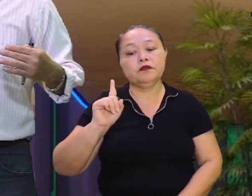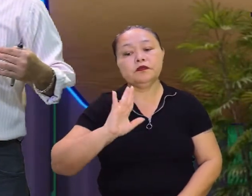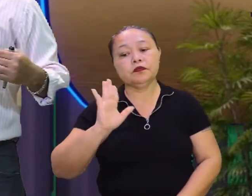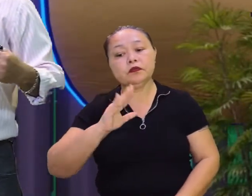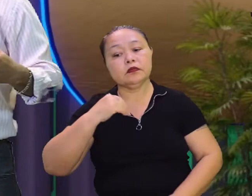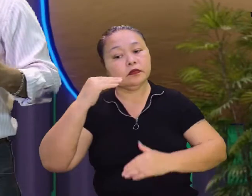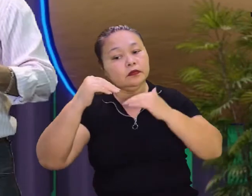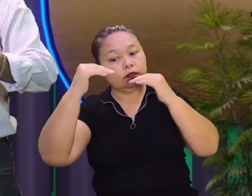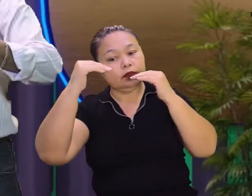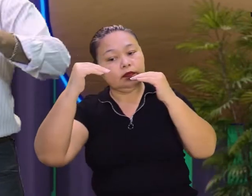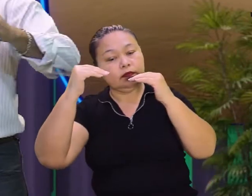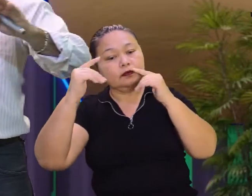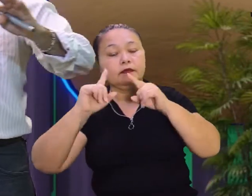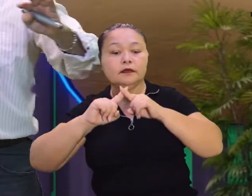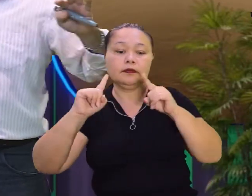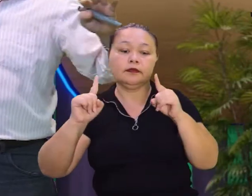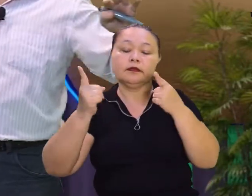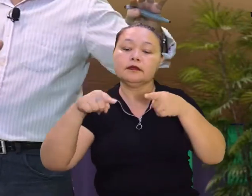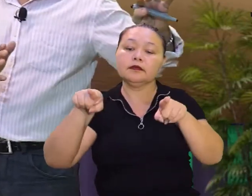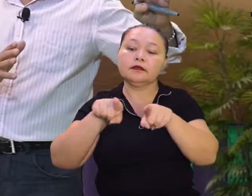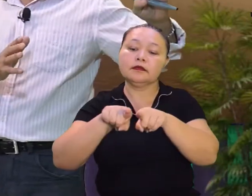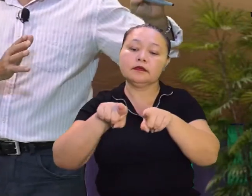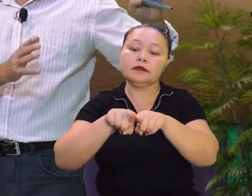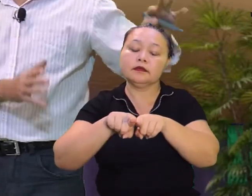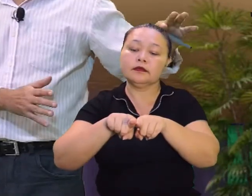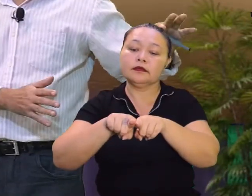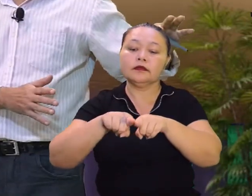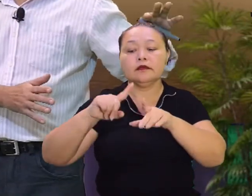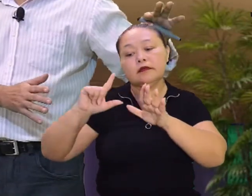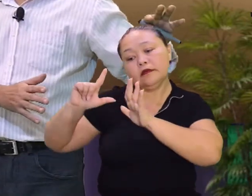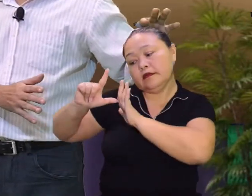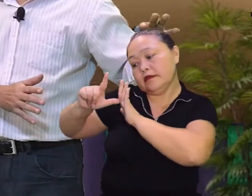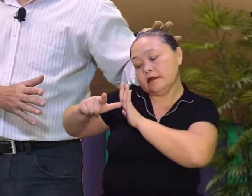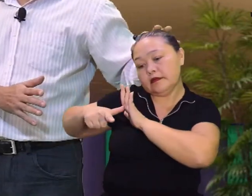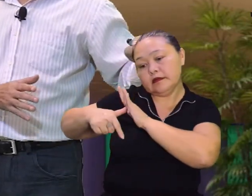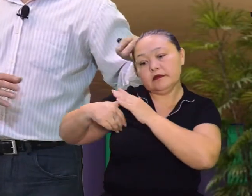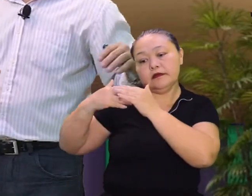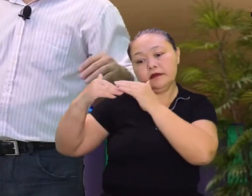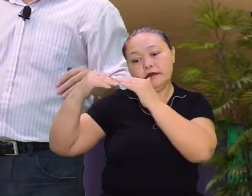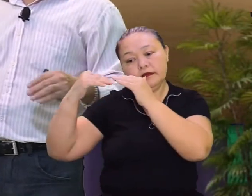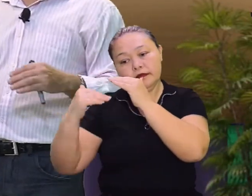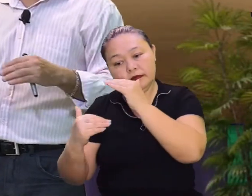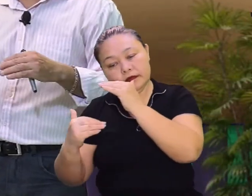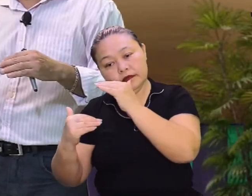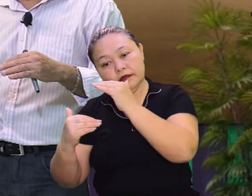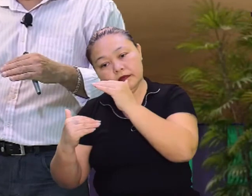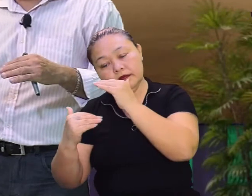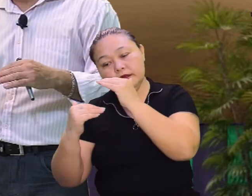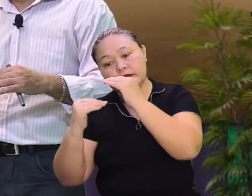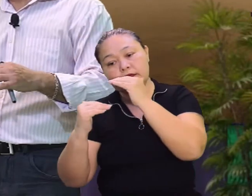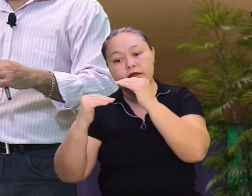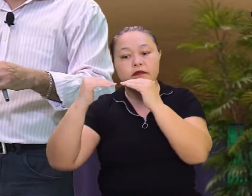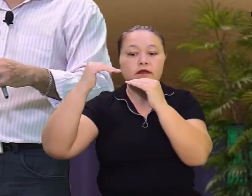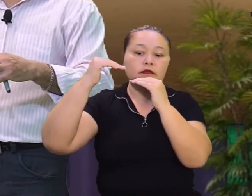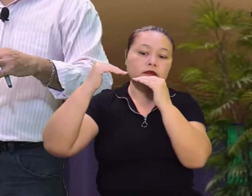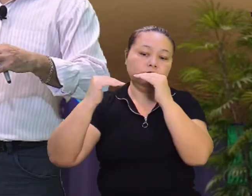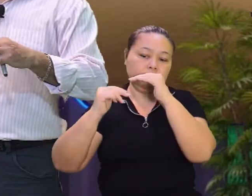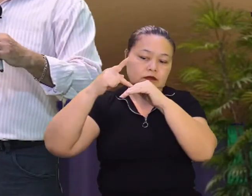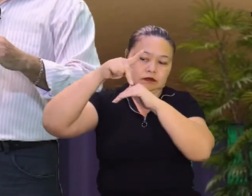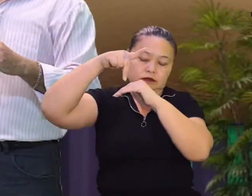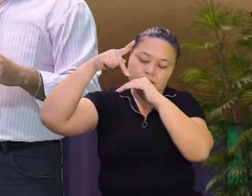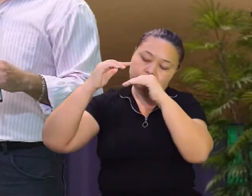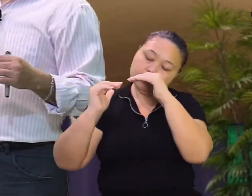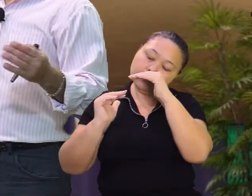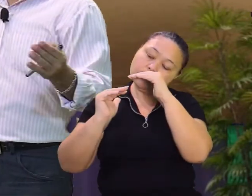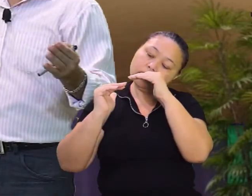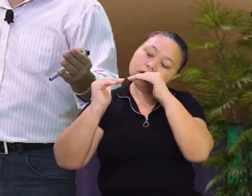nem desenvolvidos, mas também não são tão atrasados como subdesenvolvidos. Muito são bem. chamados os